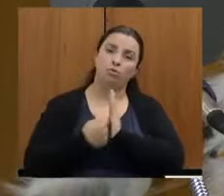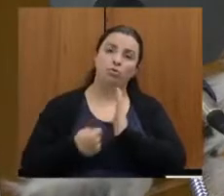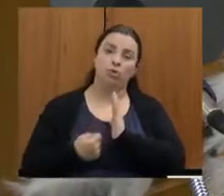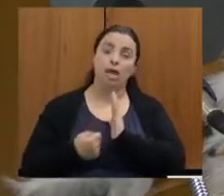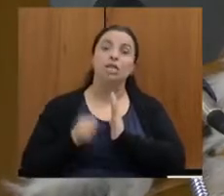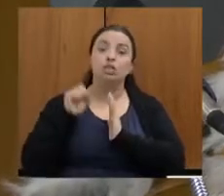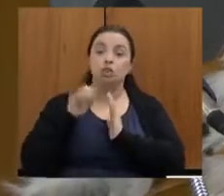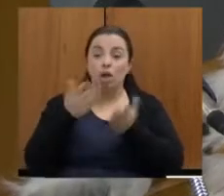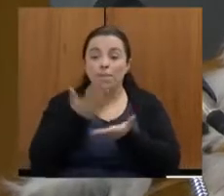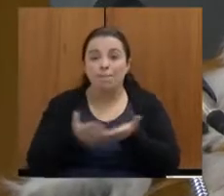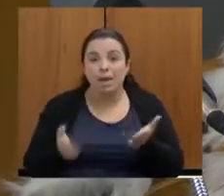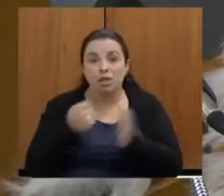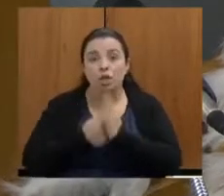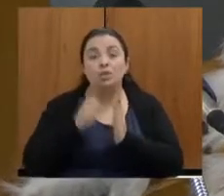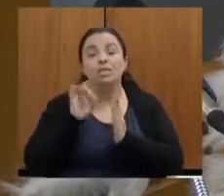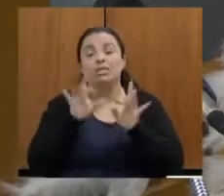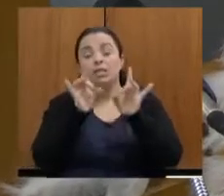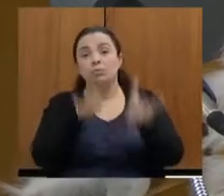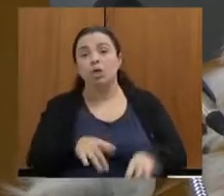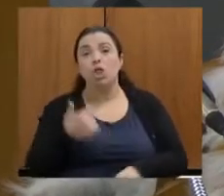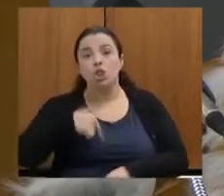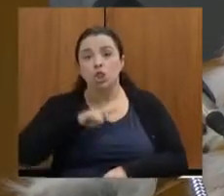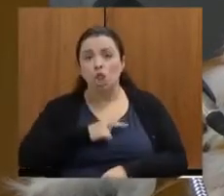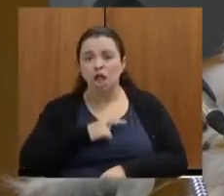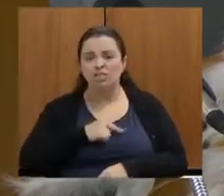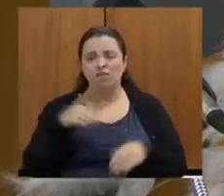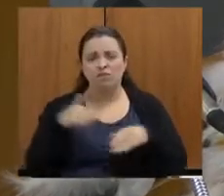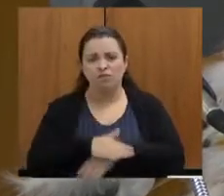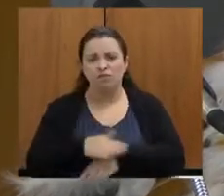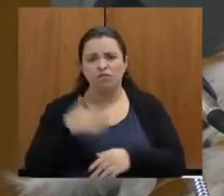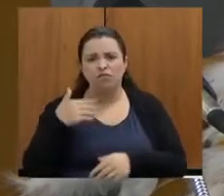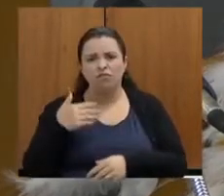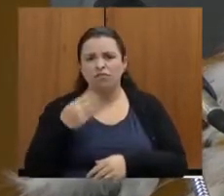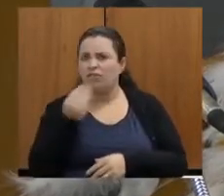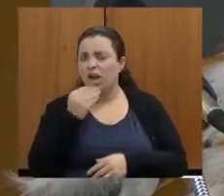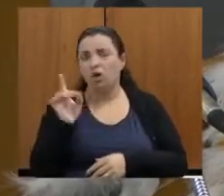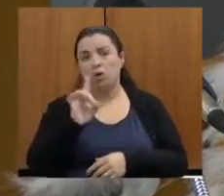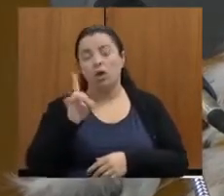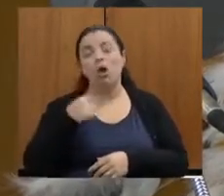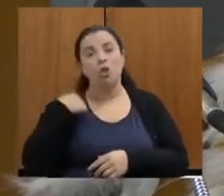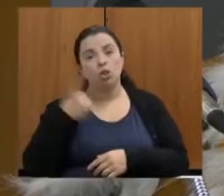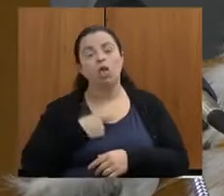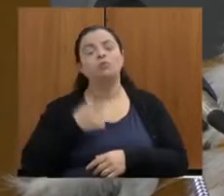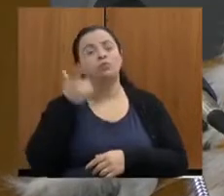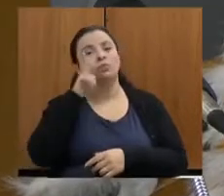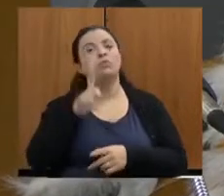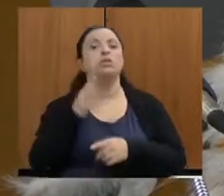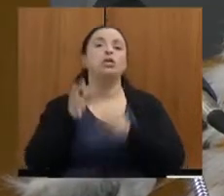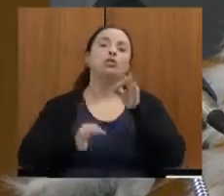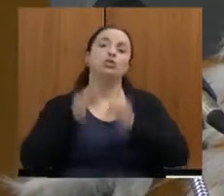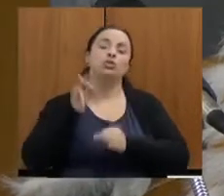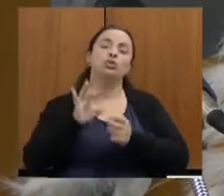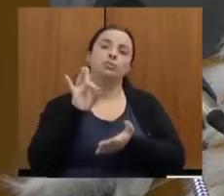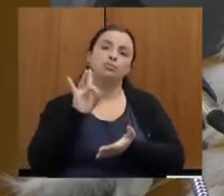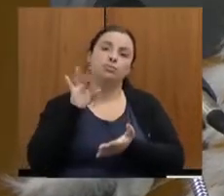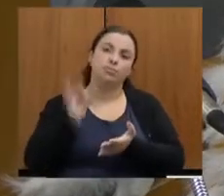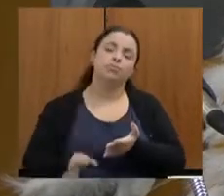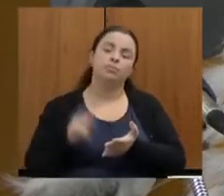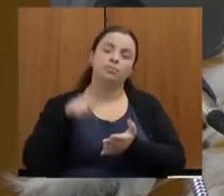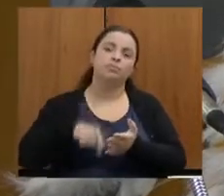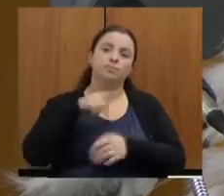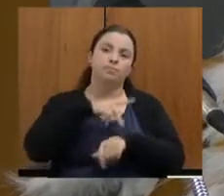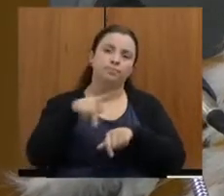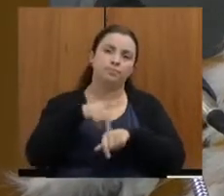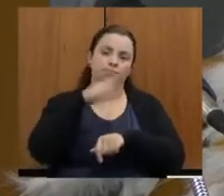quem abandona ela não somos covardes vamos alcançar um dia a justiça em nosso país e garantido é fato que esses crimes